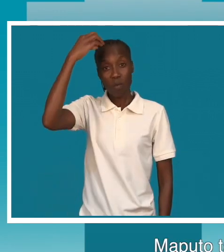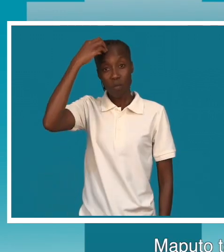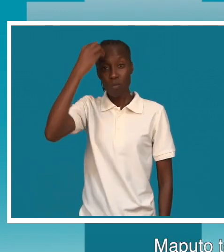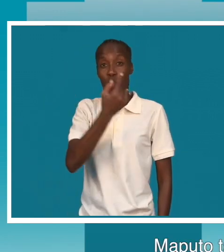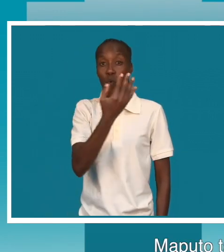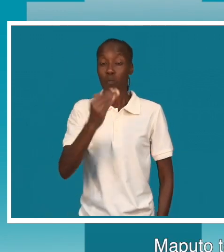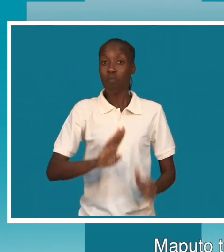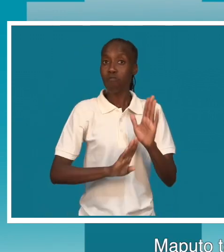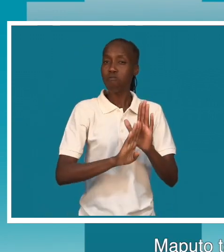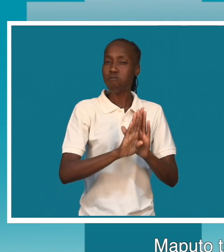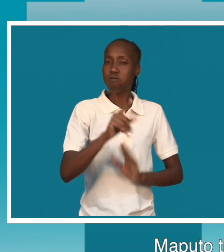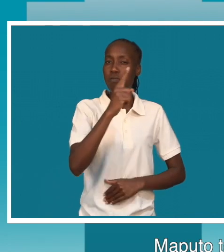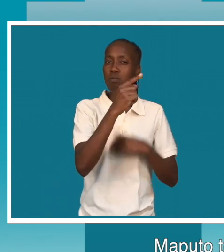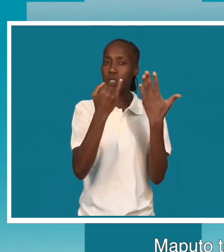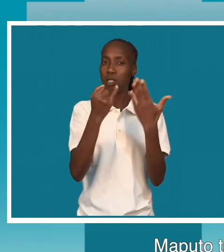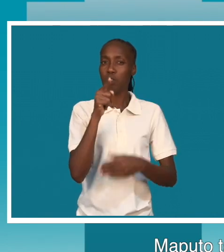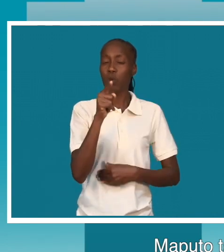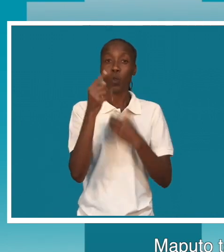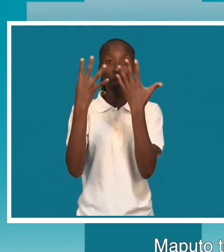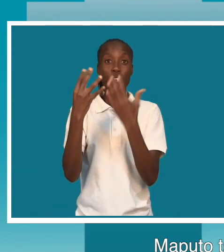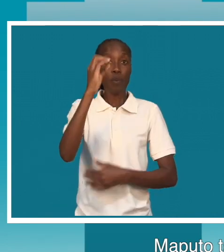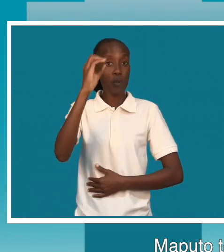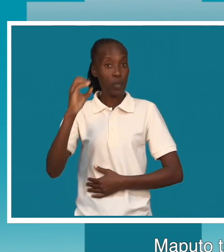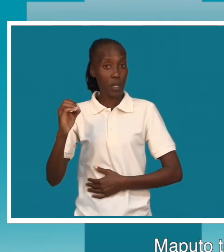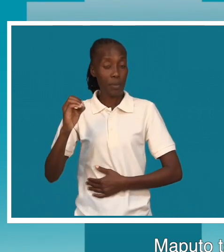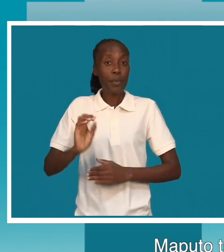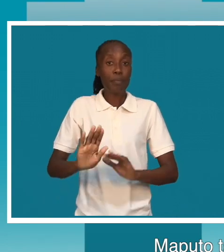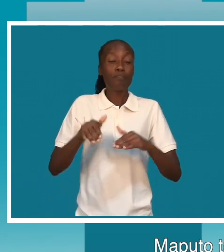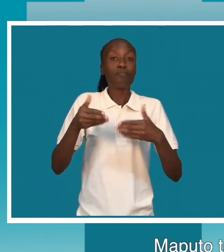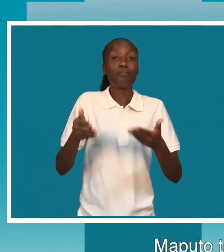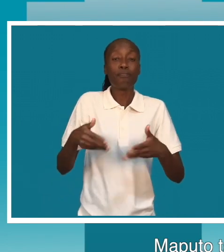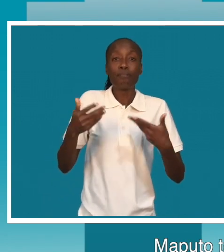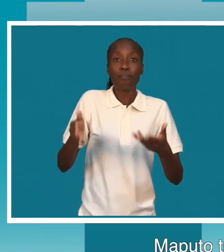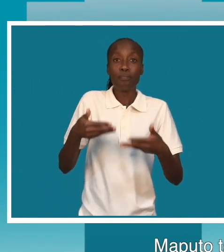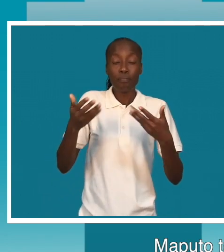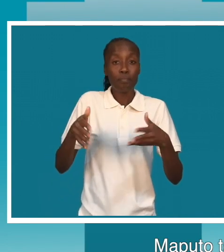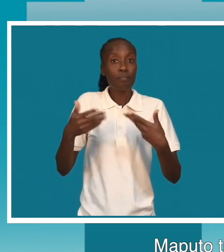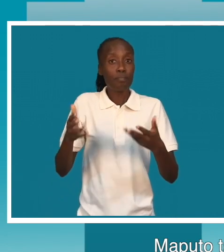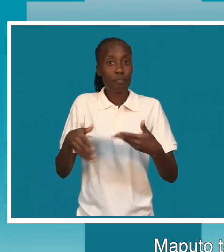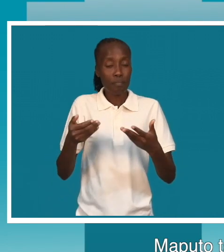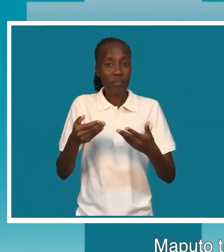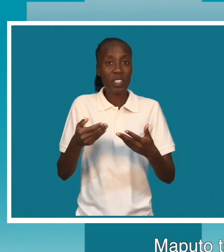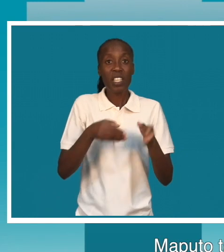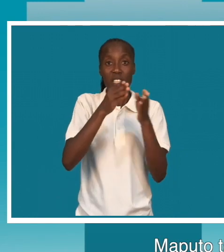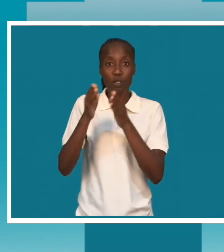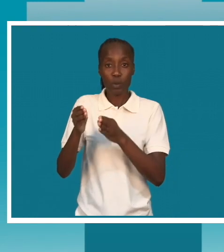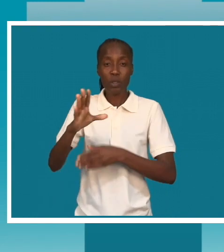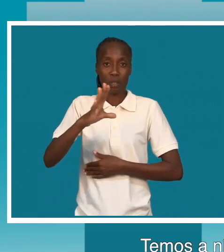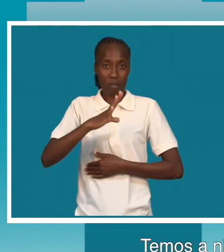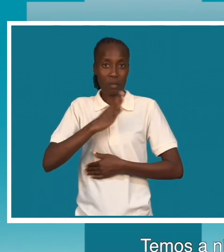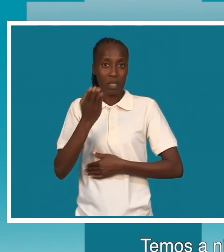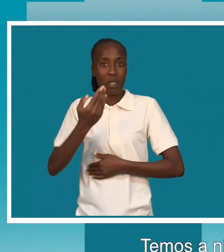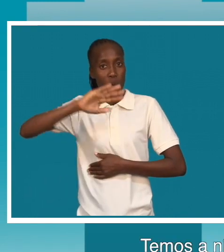Maputo tem uma prevalência de 16,9% da taxa de seroprevalência